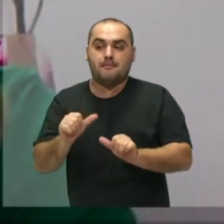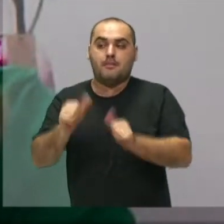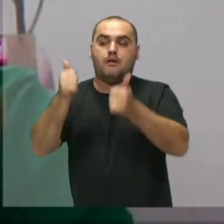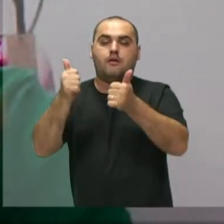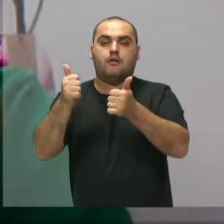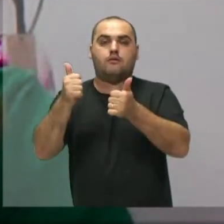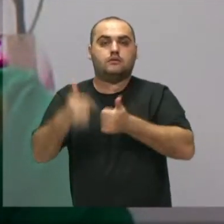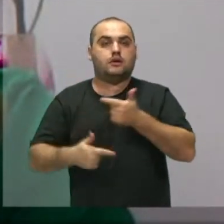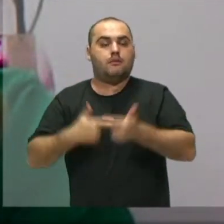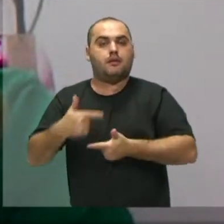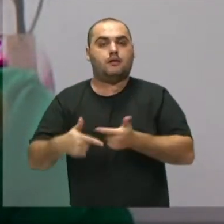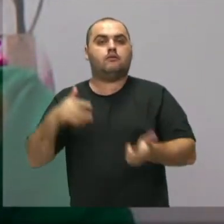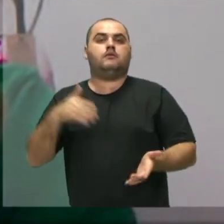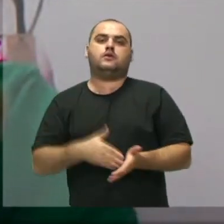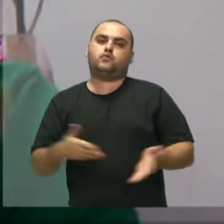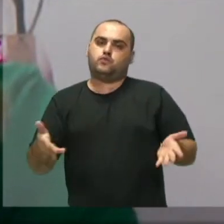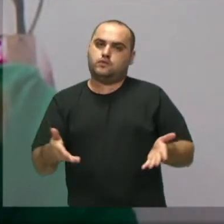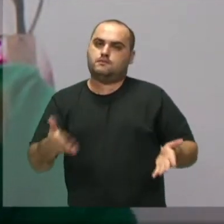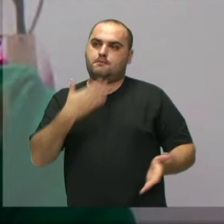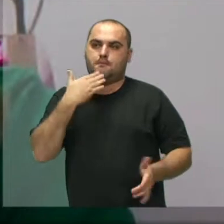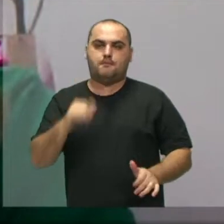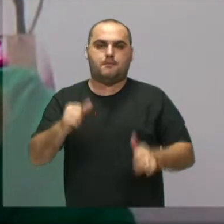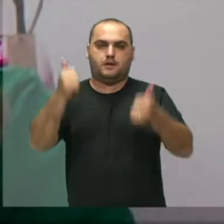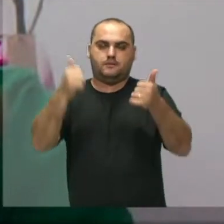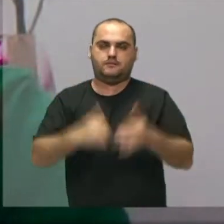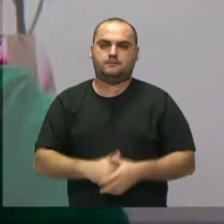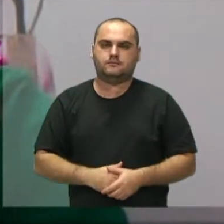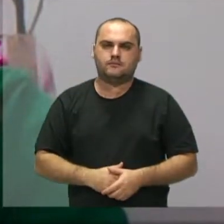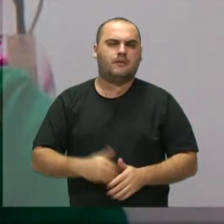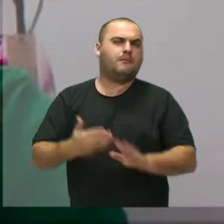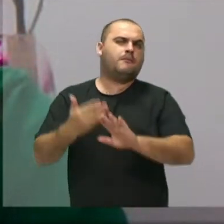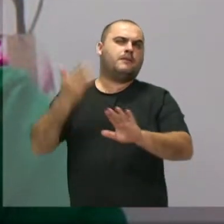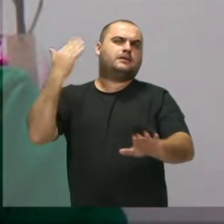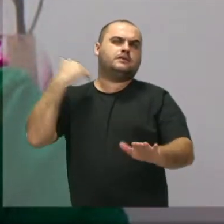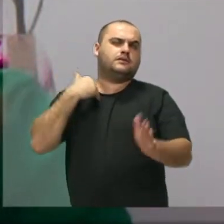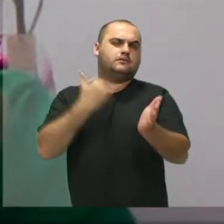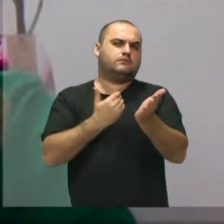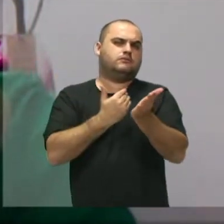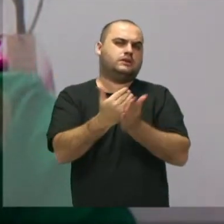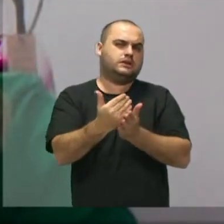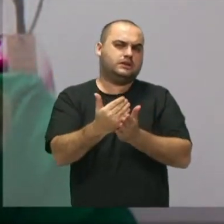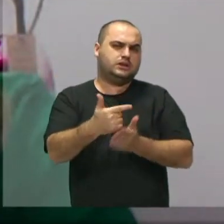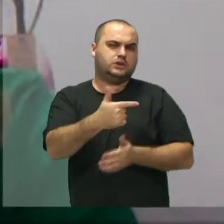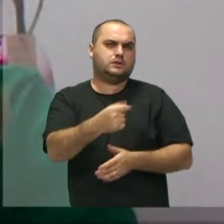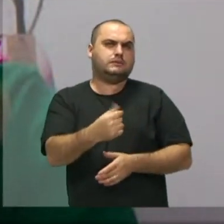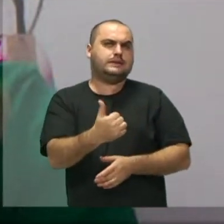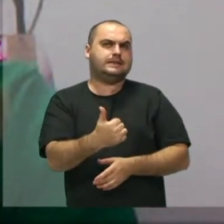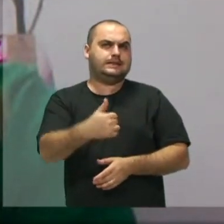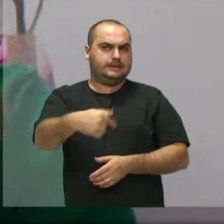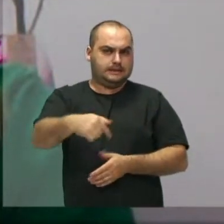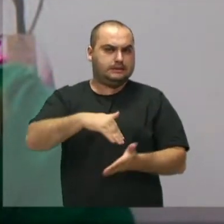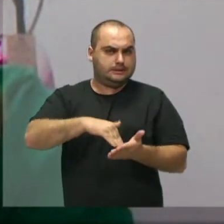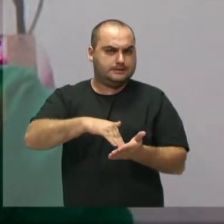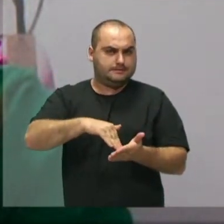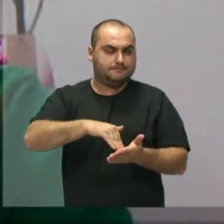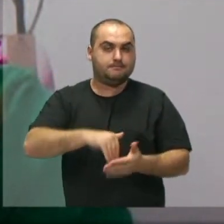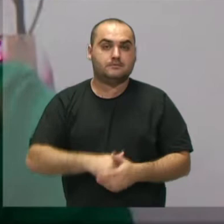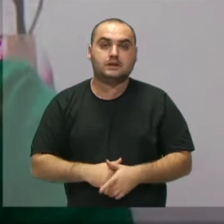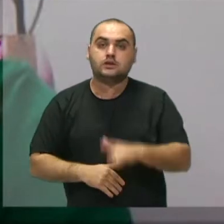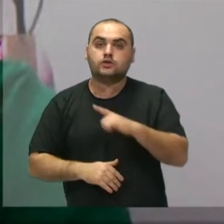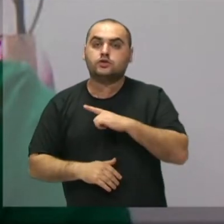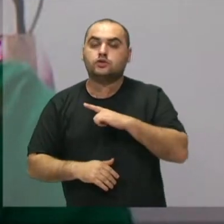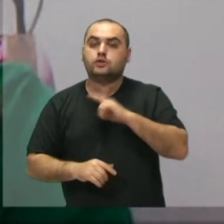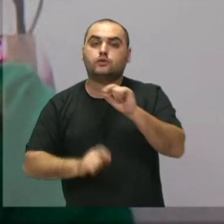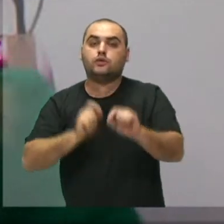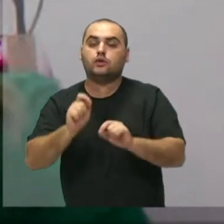o trabalho que foi feito até agora. Quando eu iniciei na secretaria em 2017, o